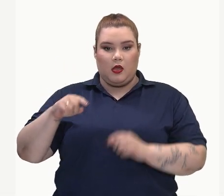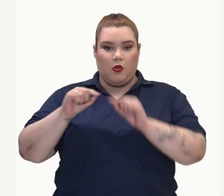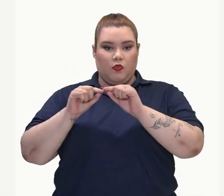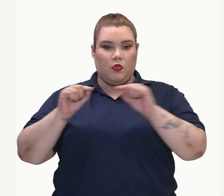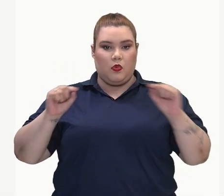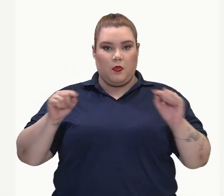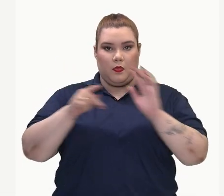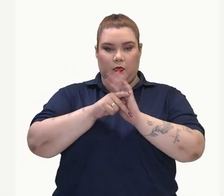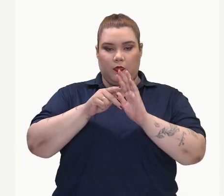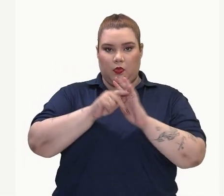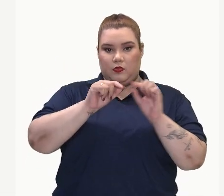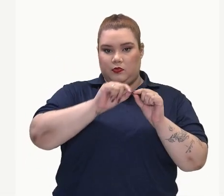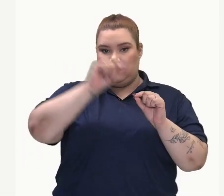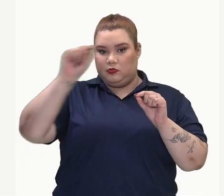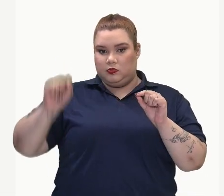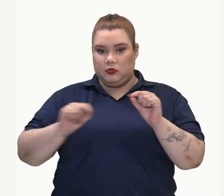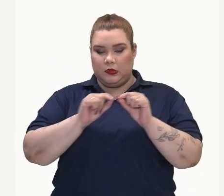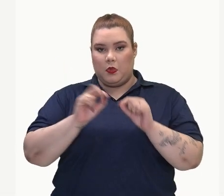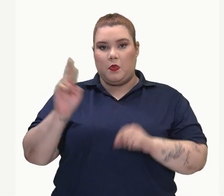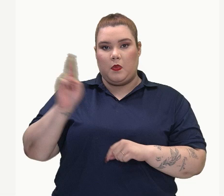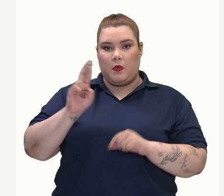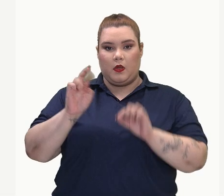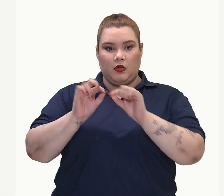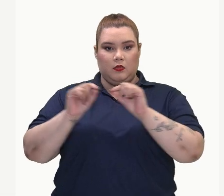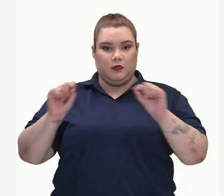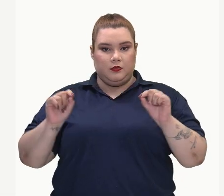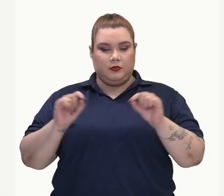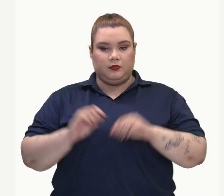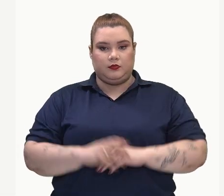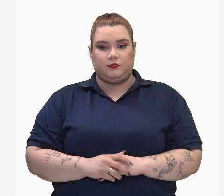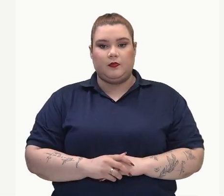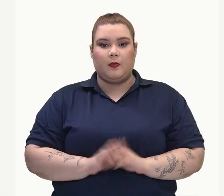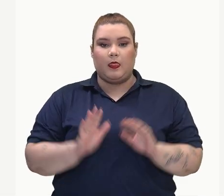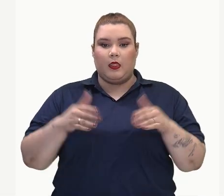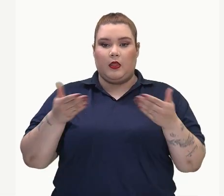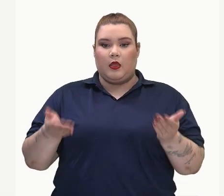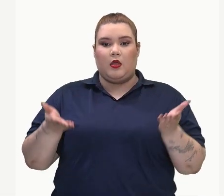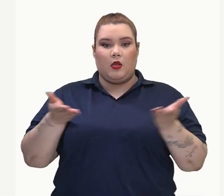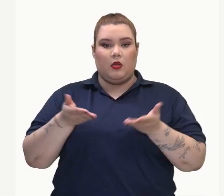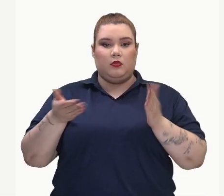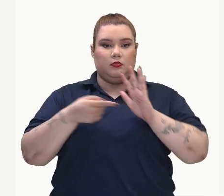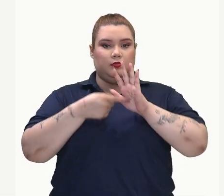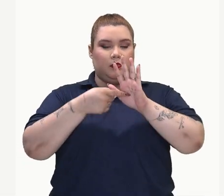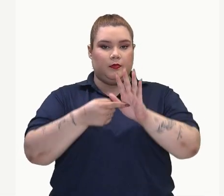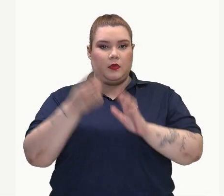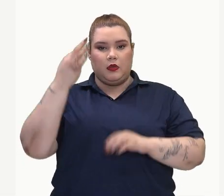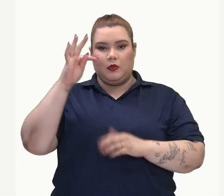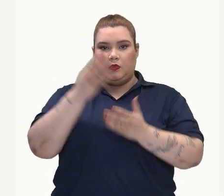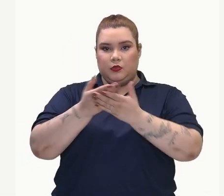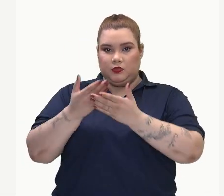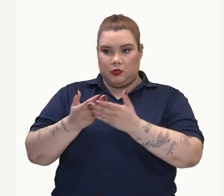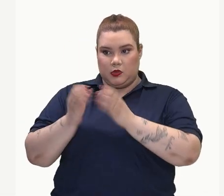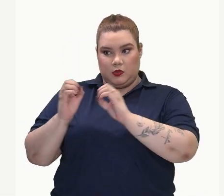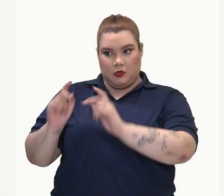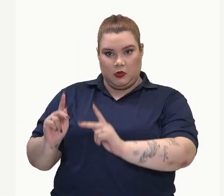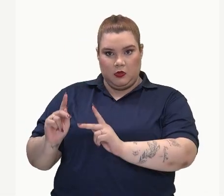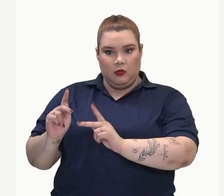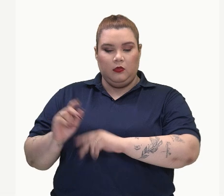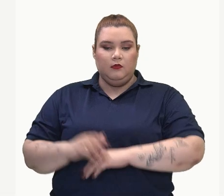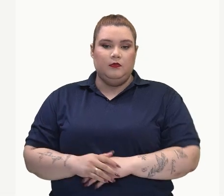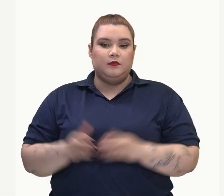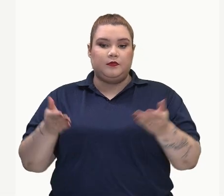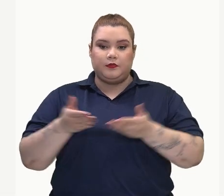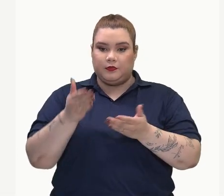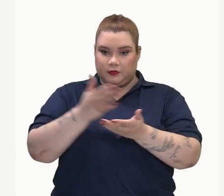R é o comprimento do seu raio. Muito bem. Então, vamos deixar aqui de teoria e